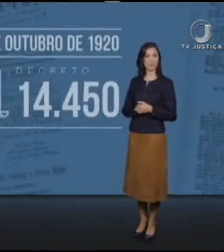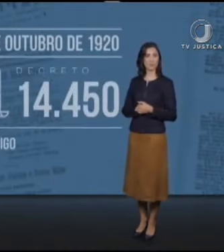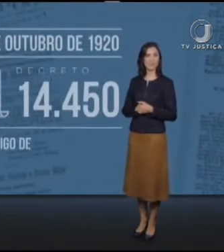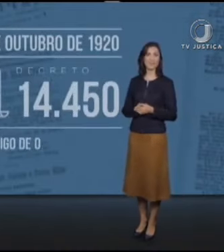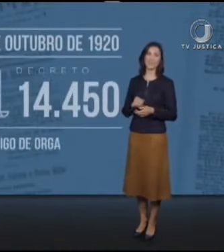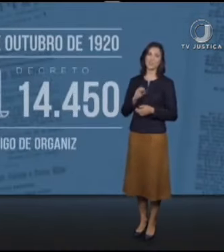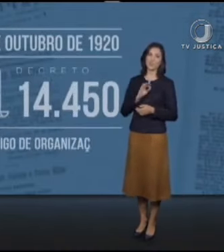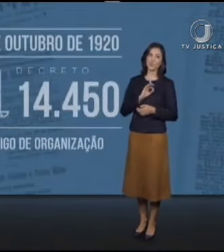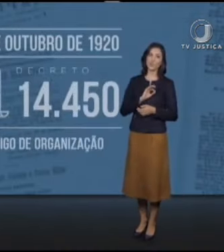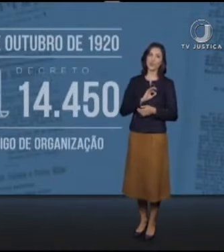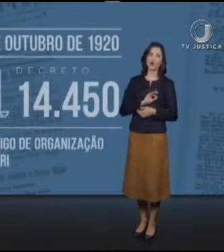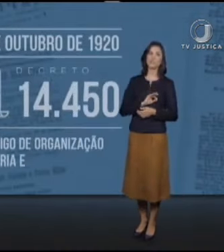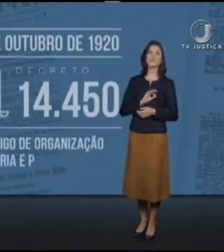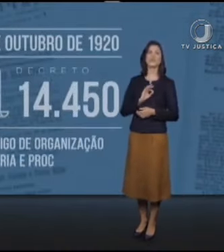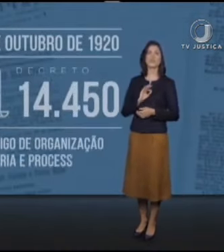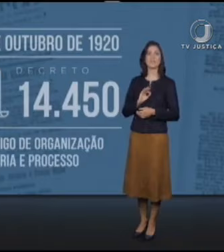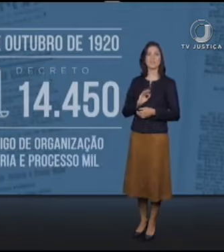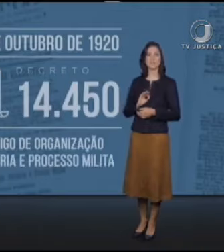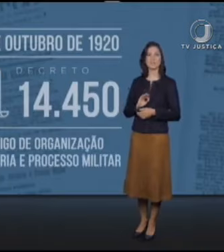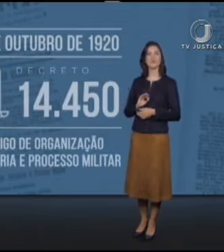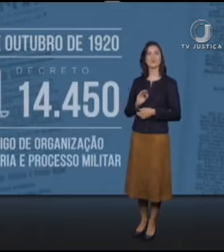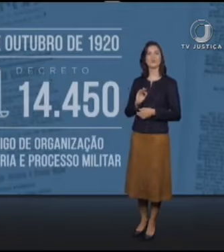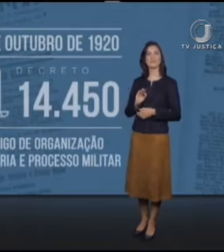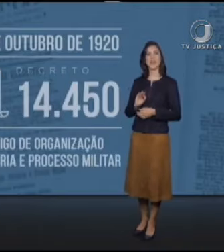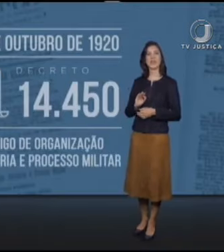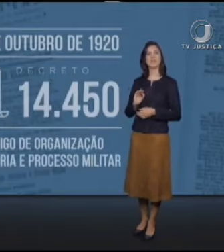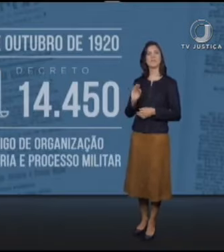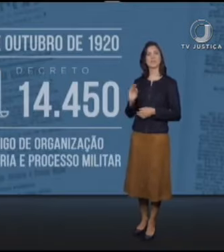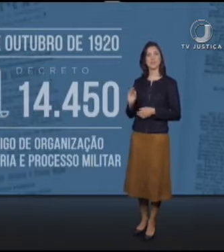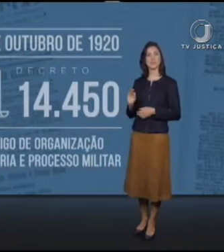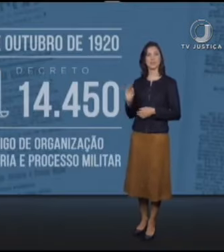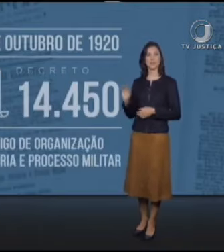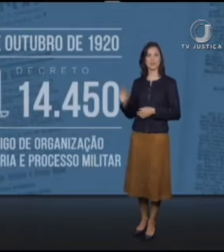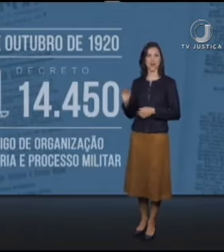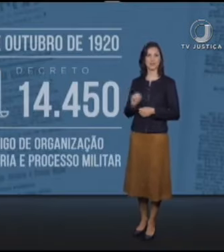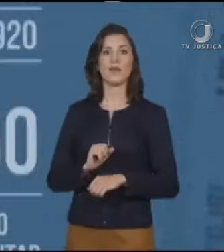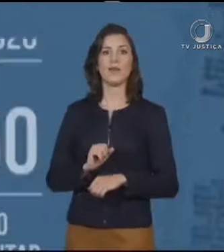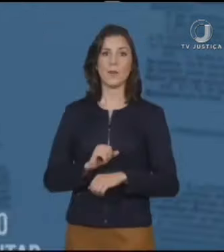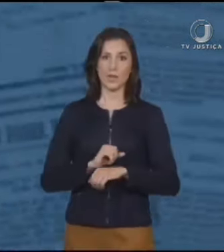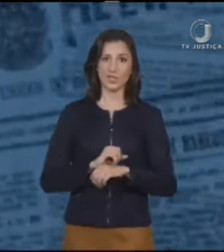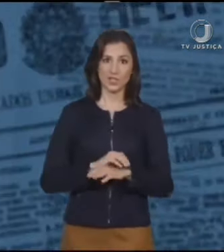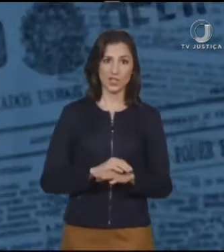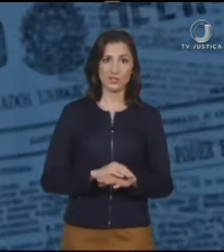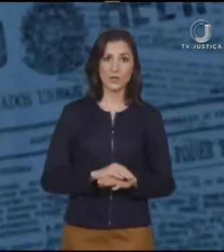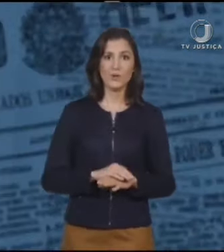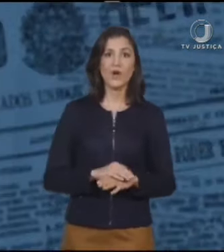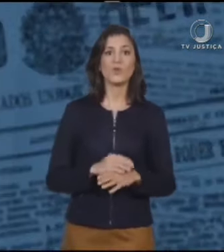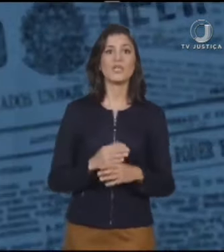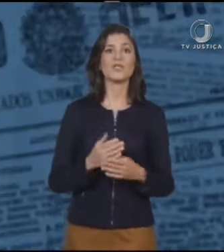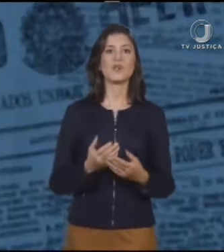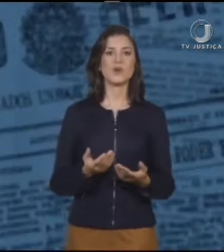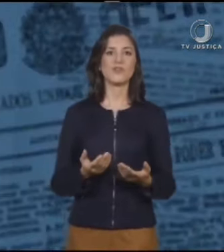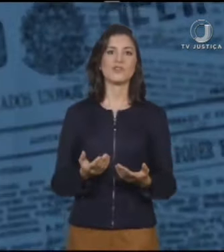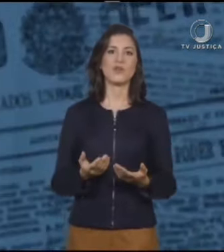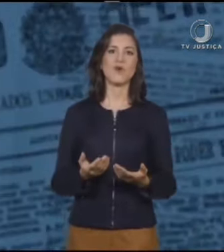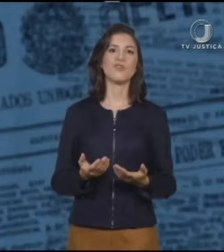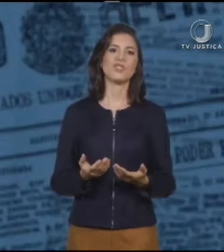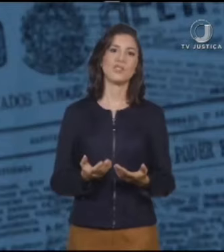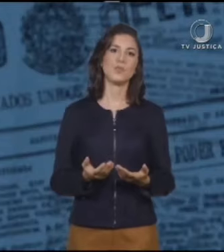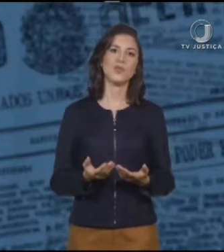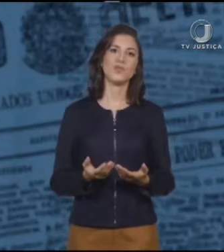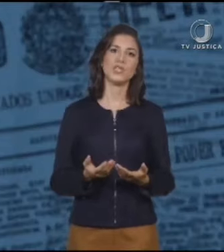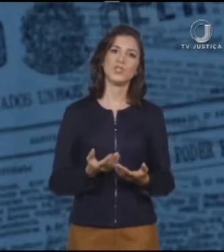14.450, que instituiu o Código de Organização Judiciária e Processo Militar. A partir de então, o território nacional